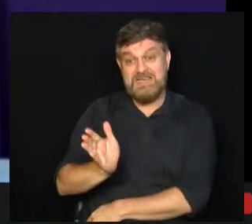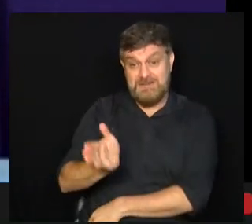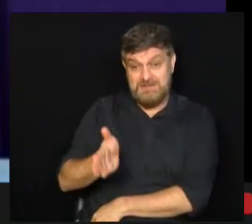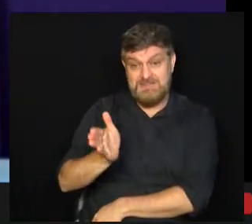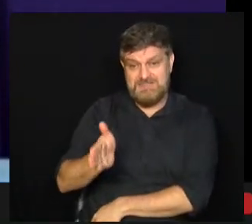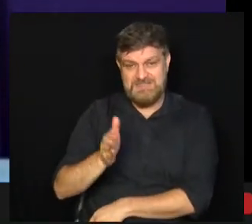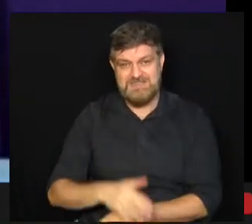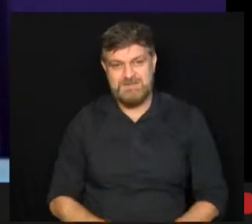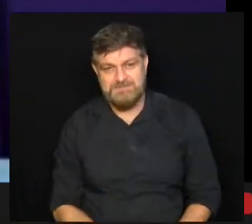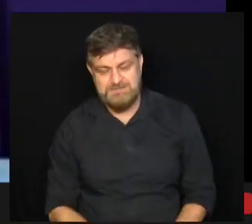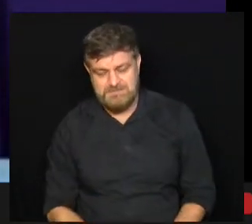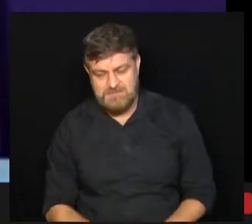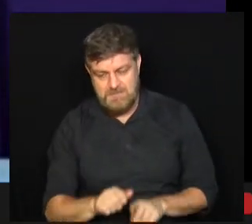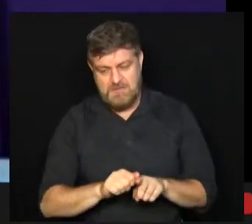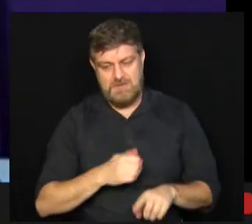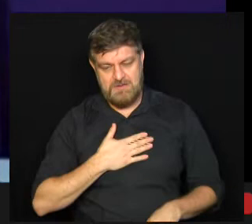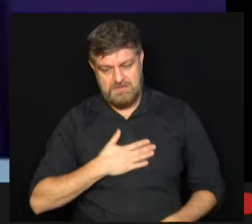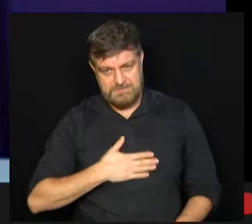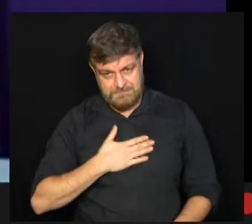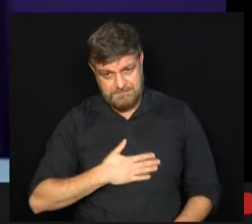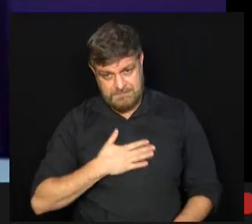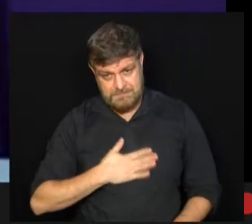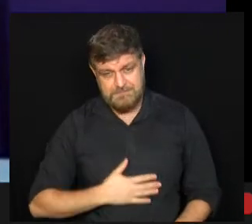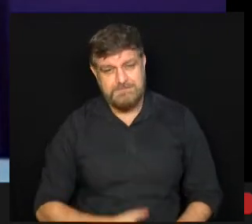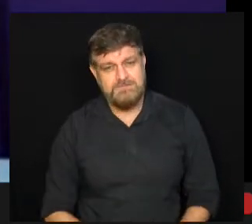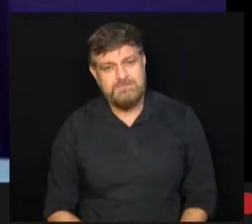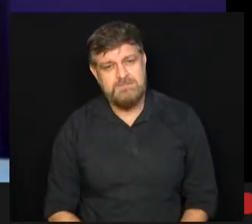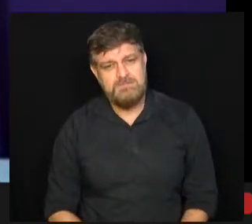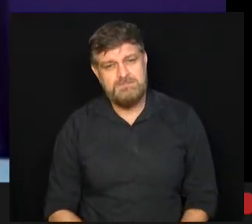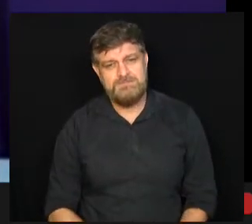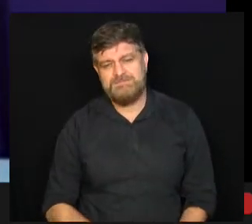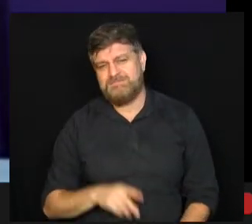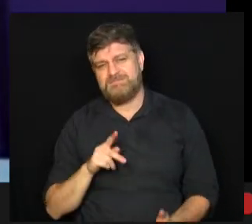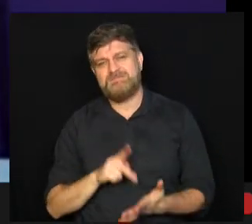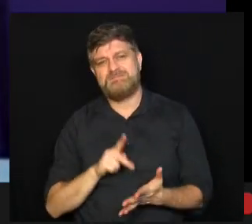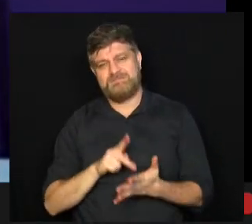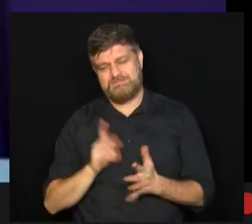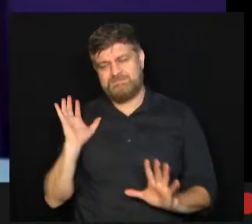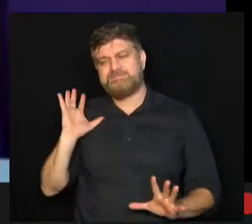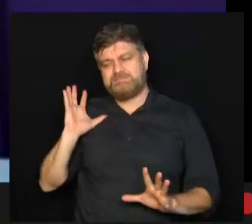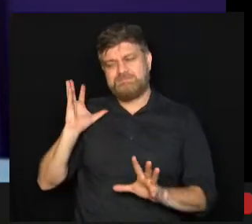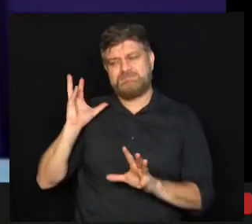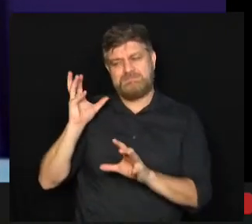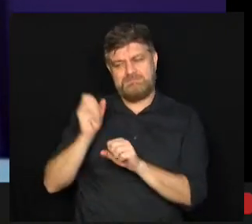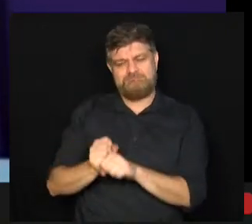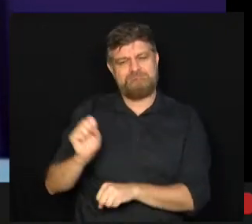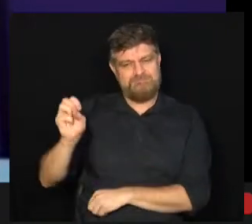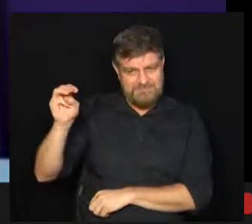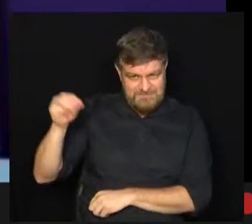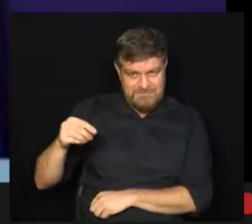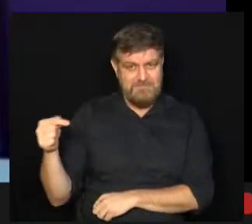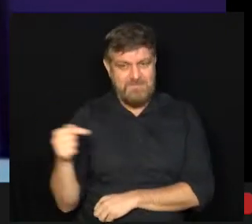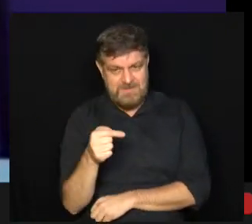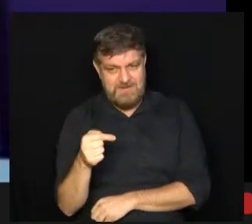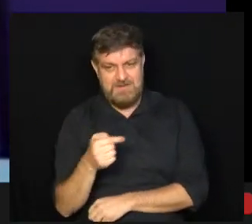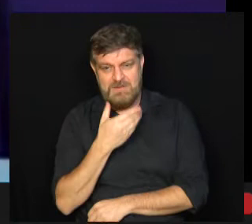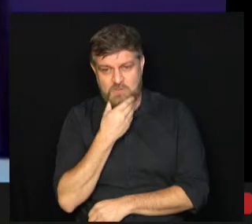completar 2 anos em agosto, e é realmente tudo isso que já foi dito pelo Marcelo.